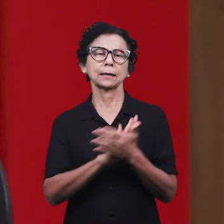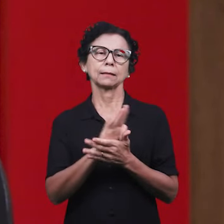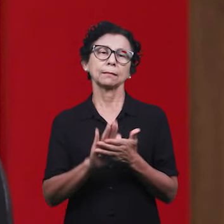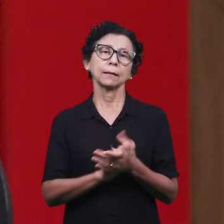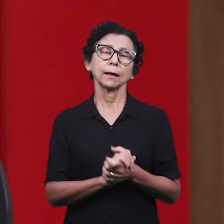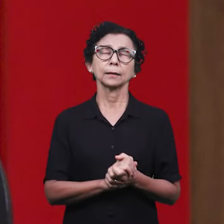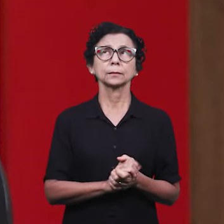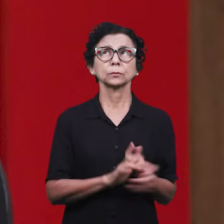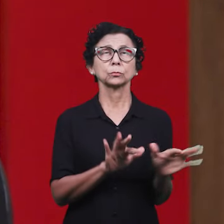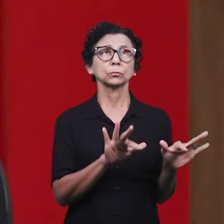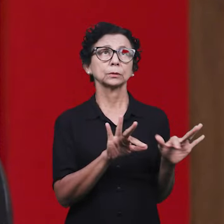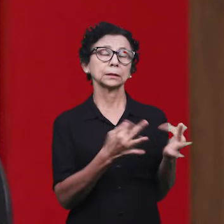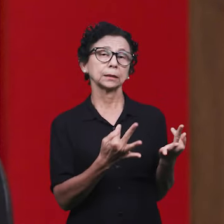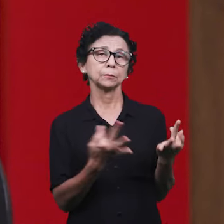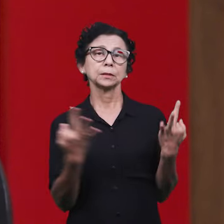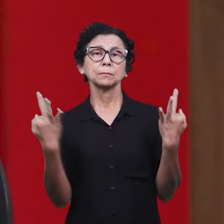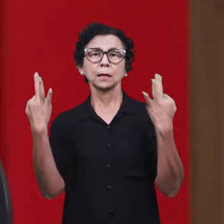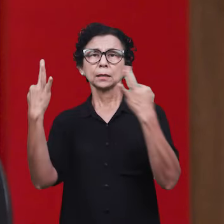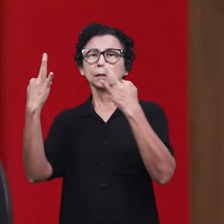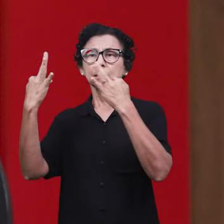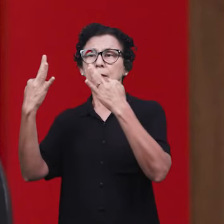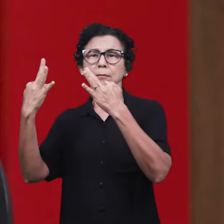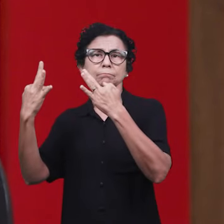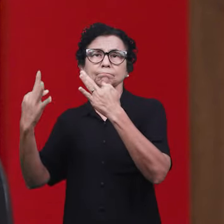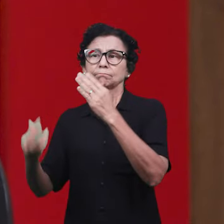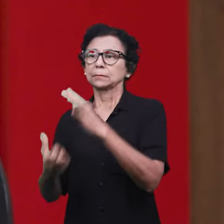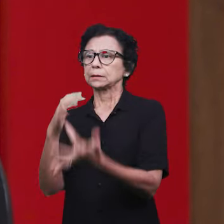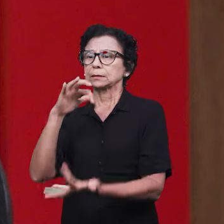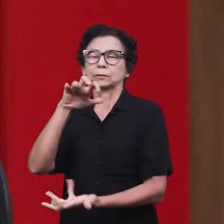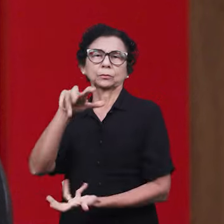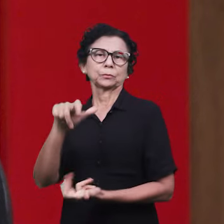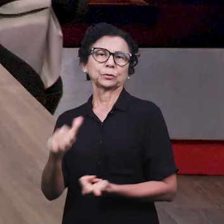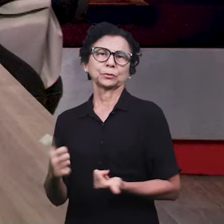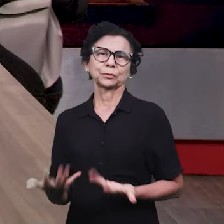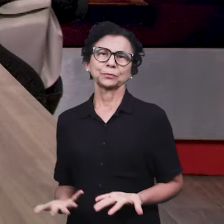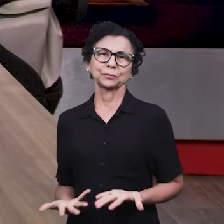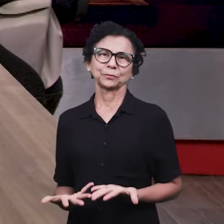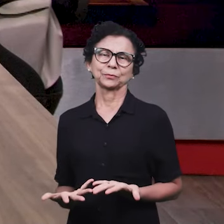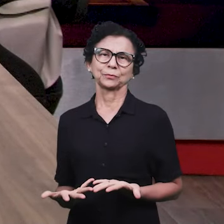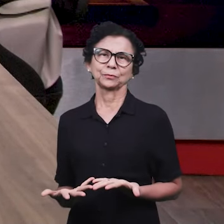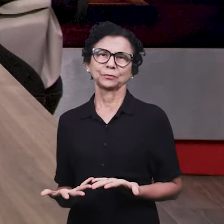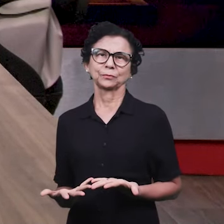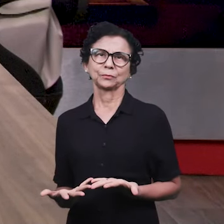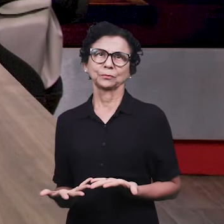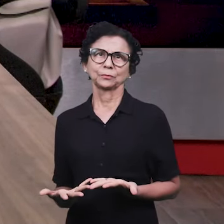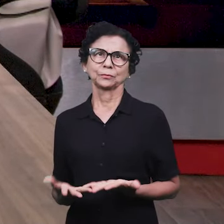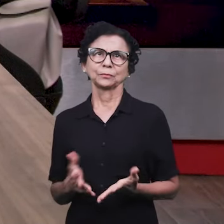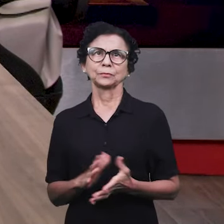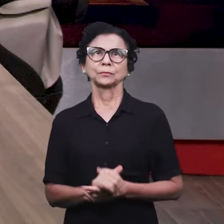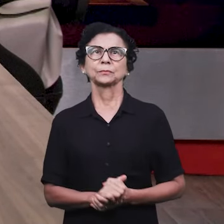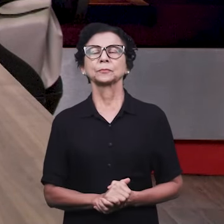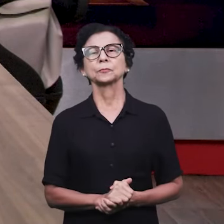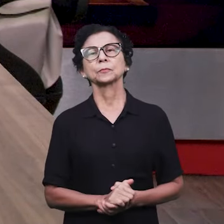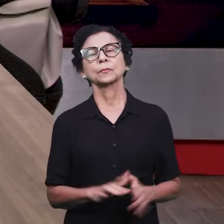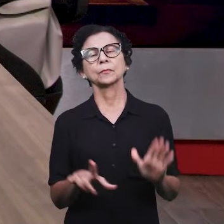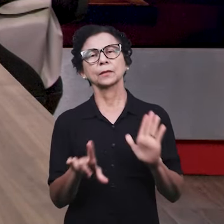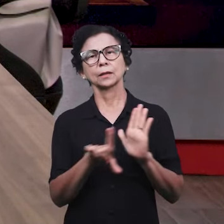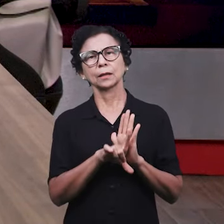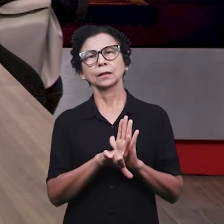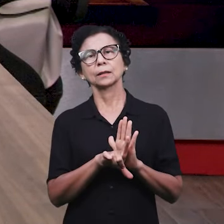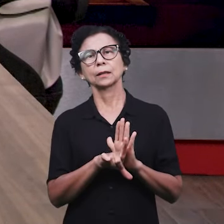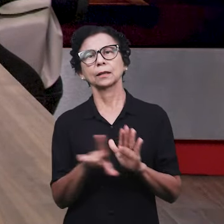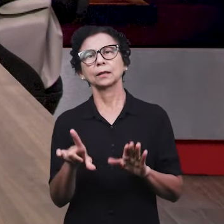do simples, para o complexo. O próprio universo é uma prova disso. Então, e a lei física mostra exatamente